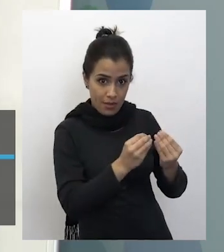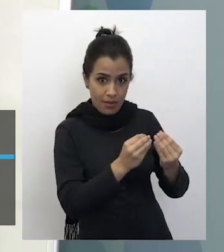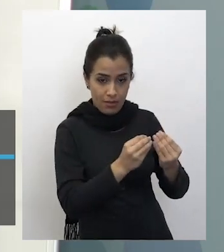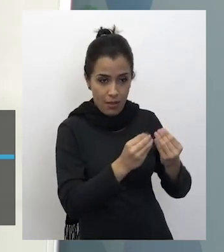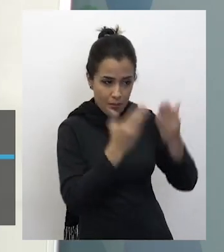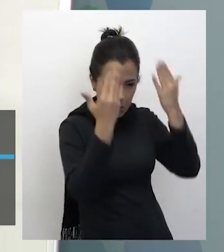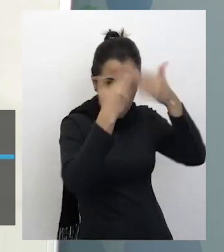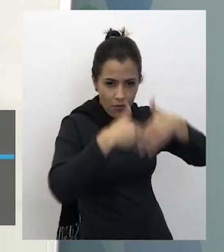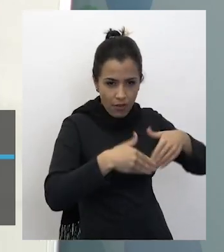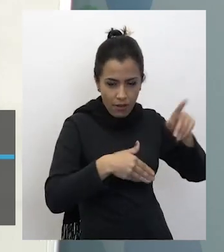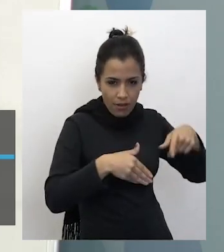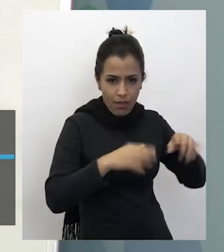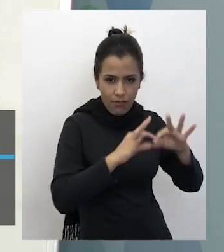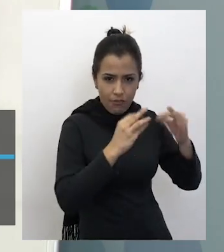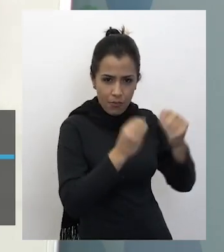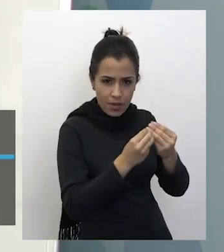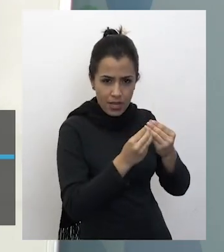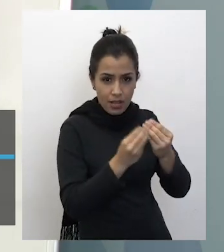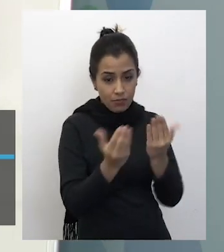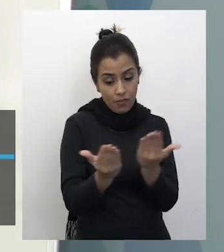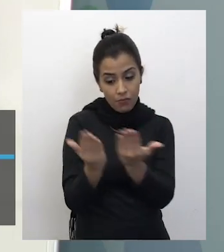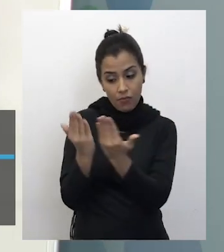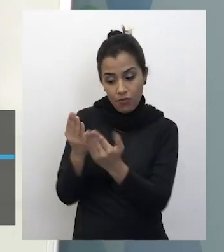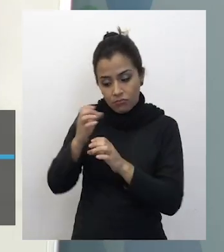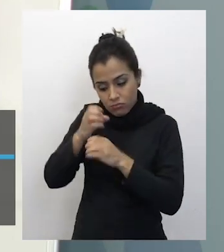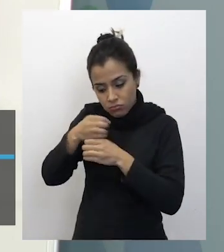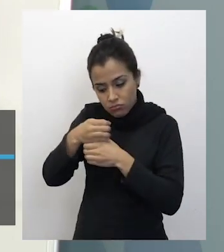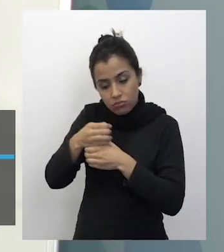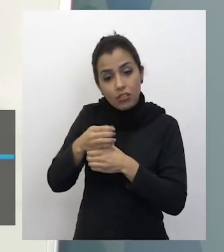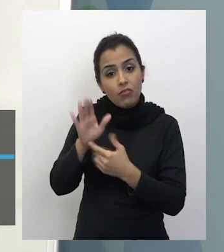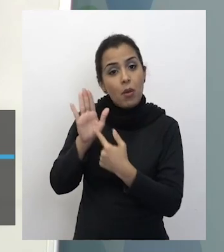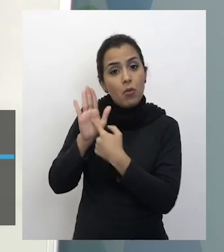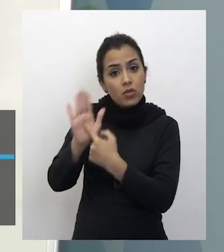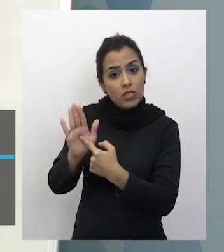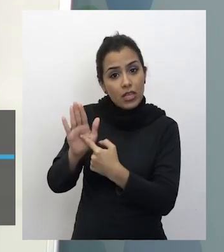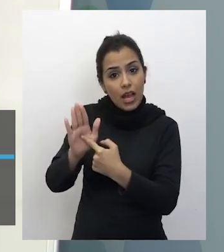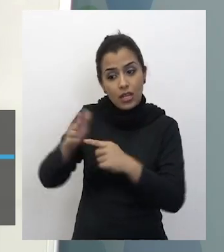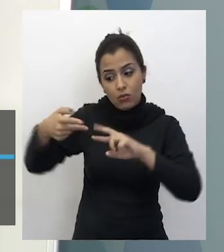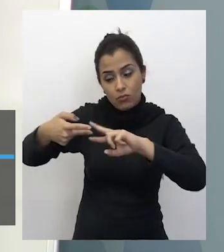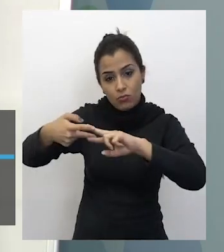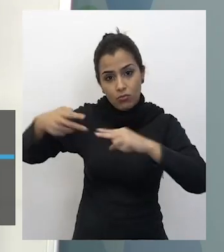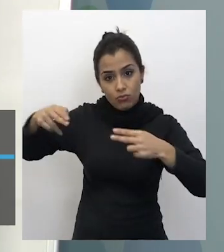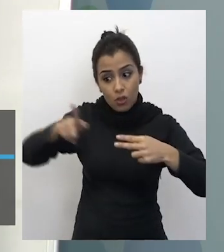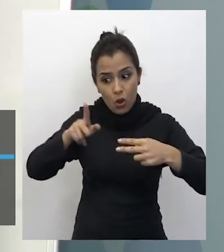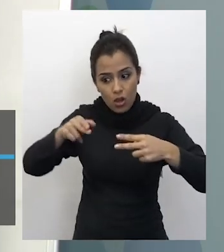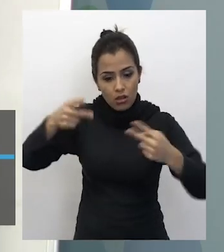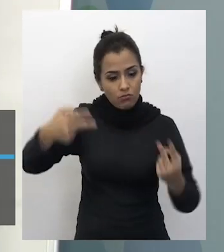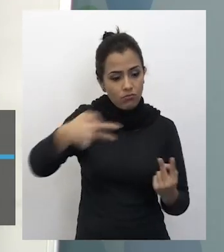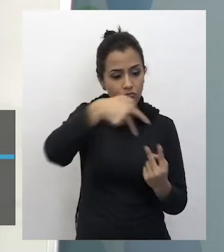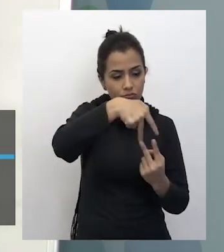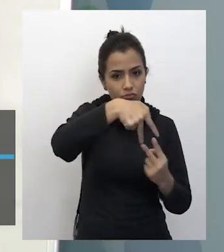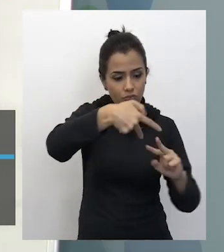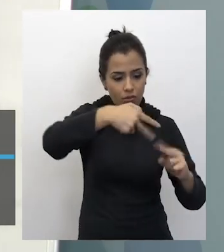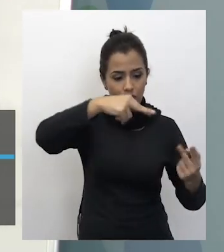os pedaços vão ficar do mesmo tamanho. Essa é a ideia, tá bom? Você precisa entender isso. Então, eu tenho